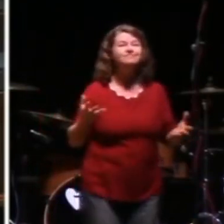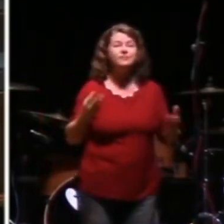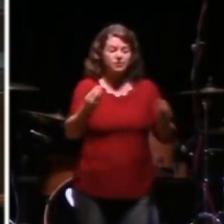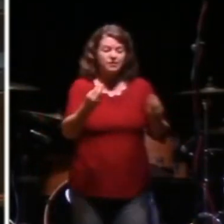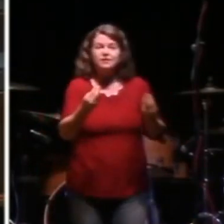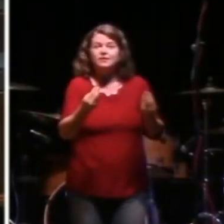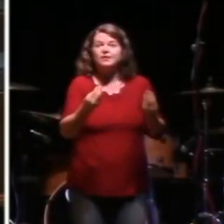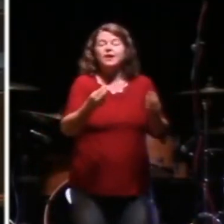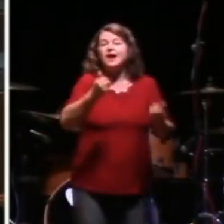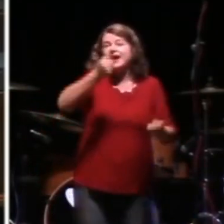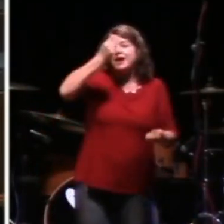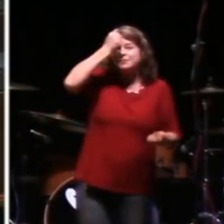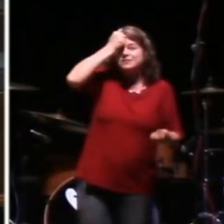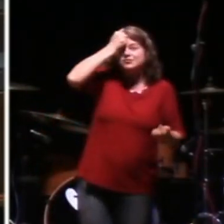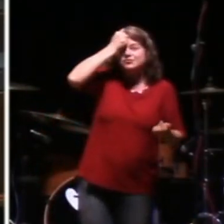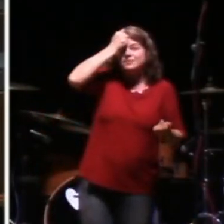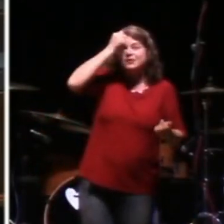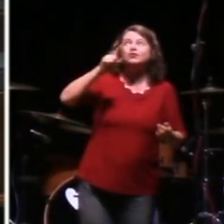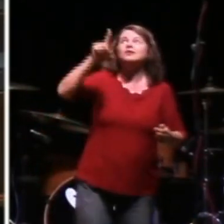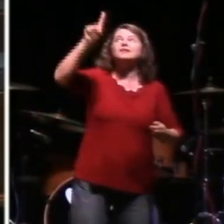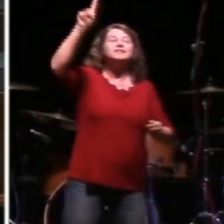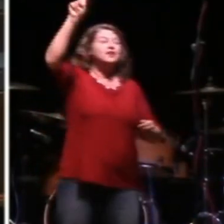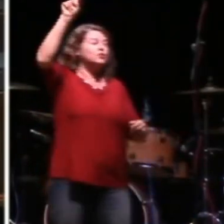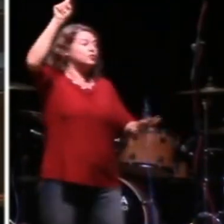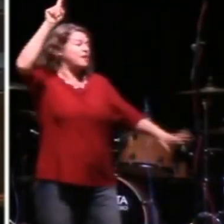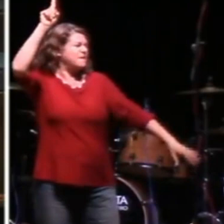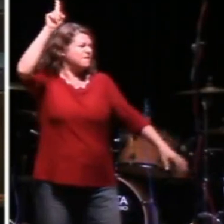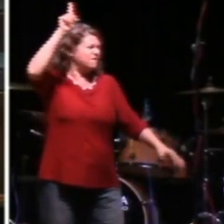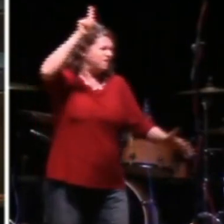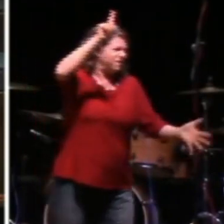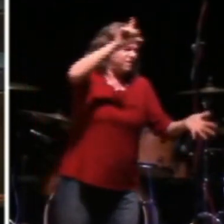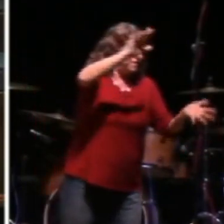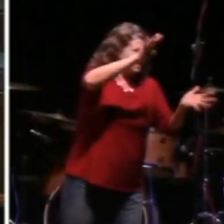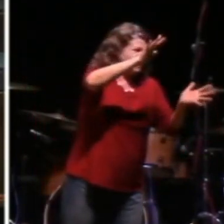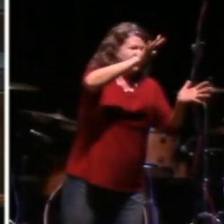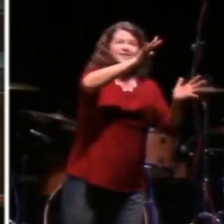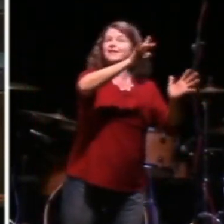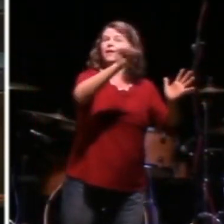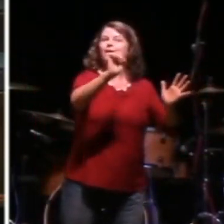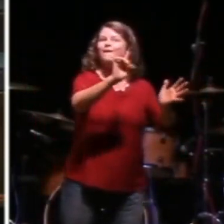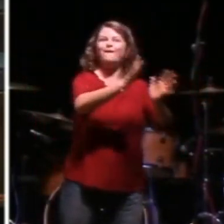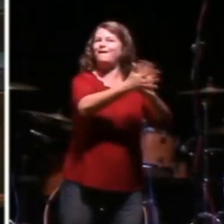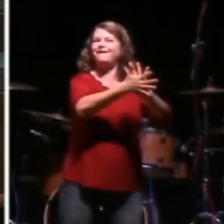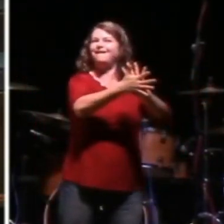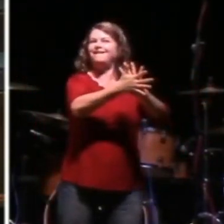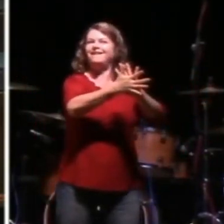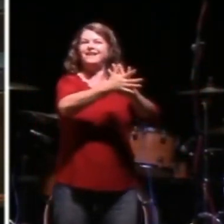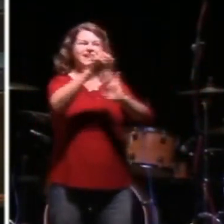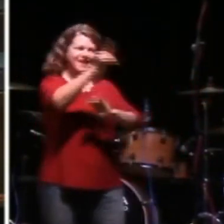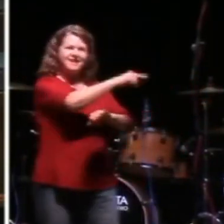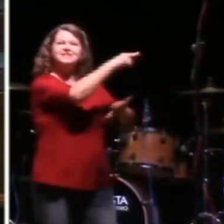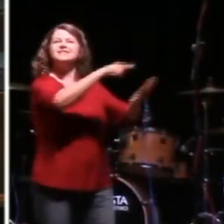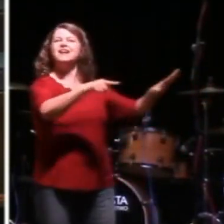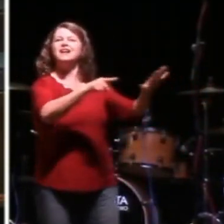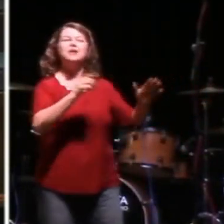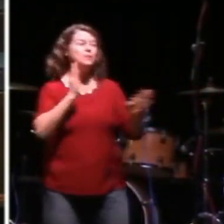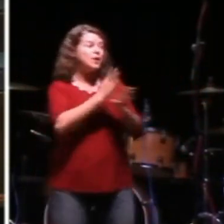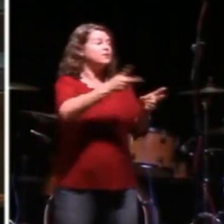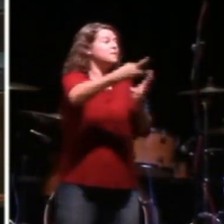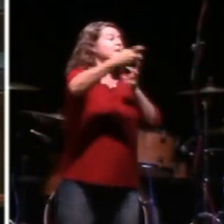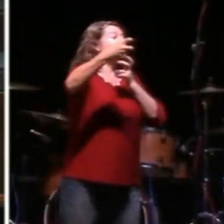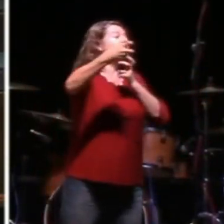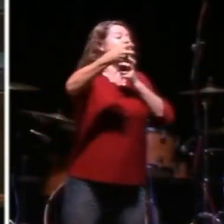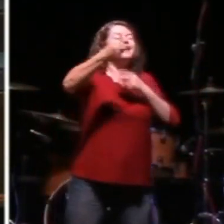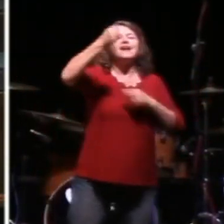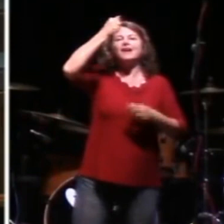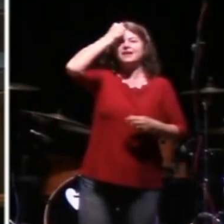porque a mão de deus seja recolhido como é que deus quer castigar porque ele é mal eu vou fazer eu vou te provar que eu sou dando é isso não deu só quer